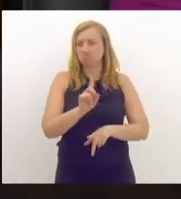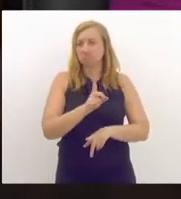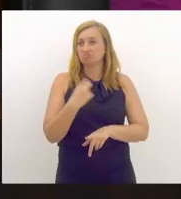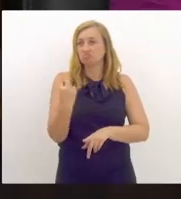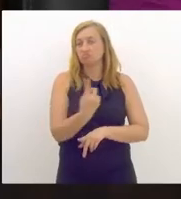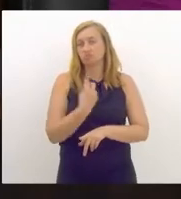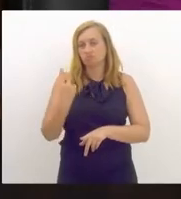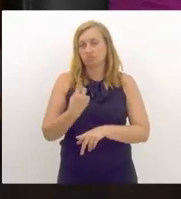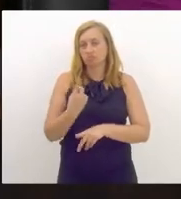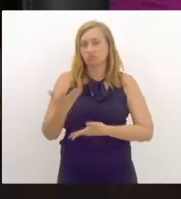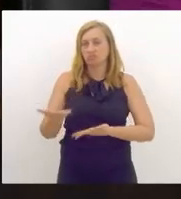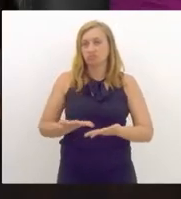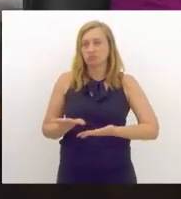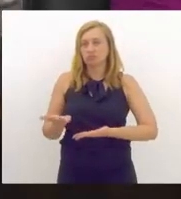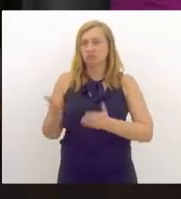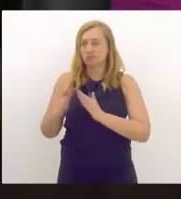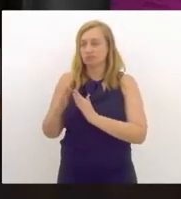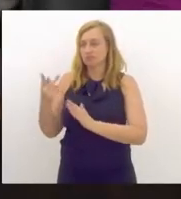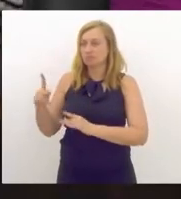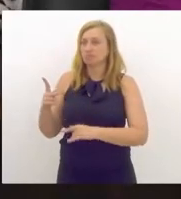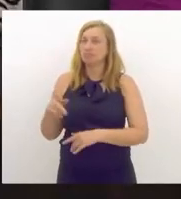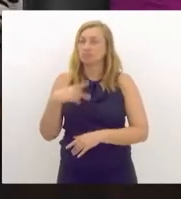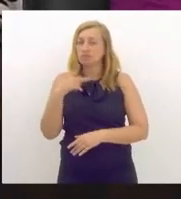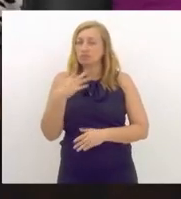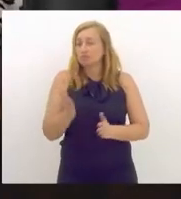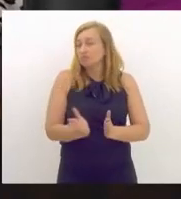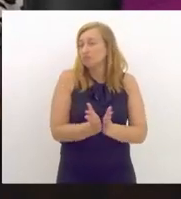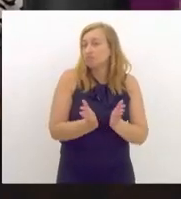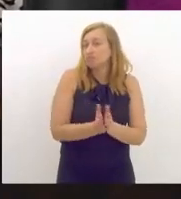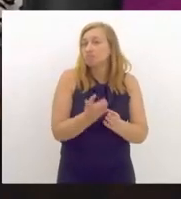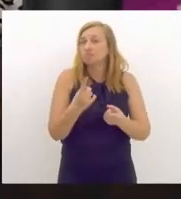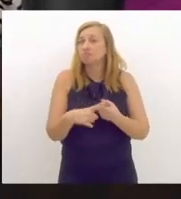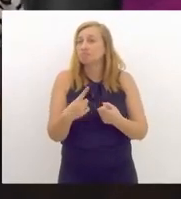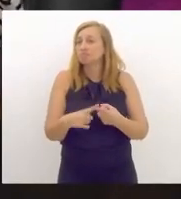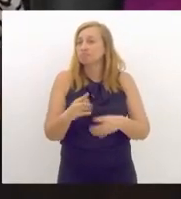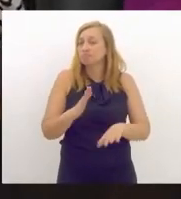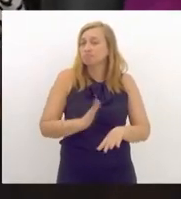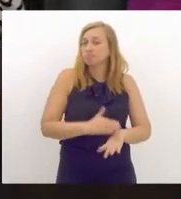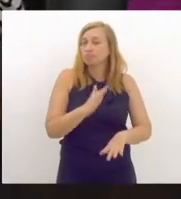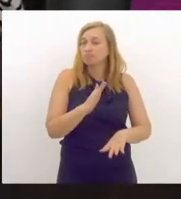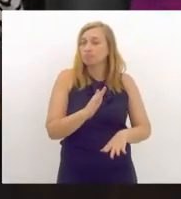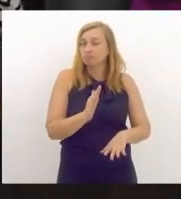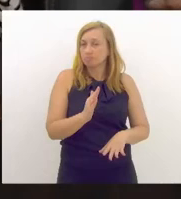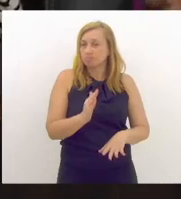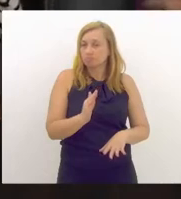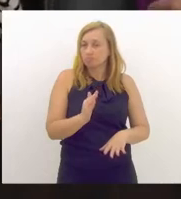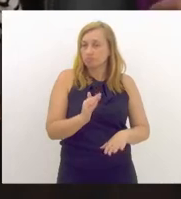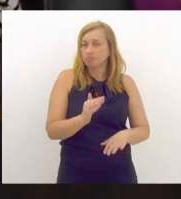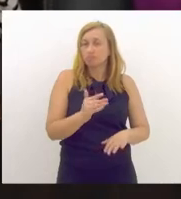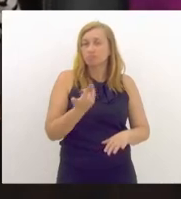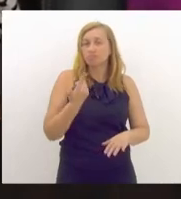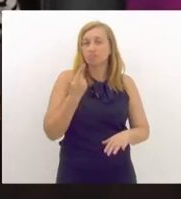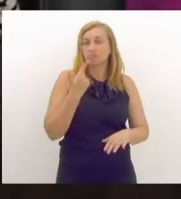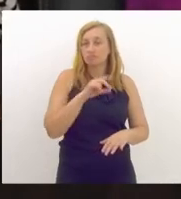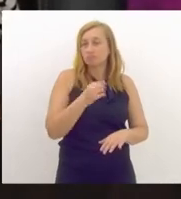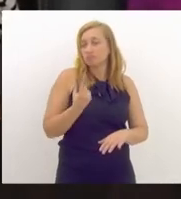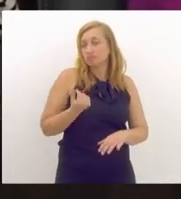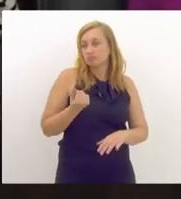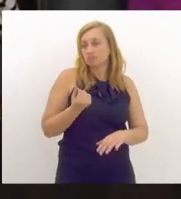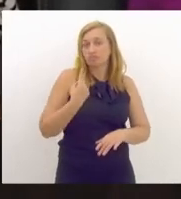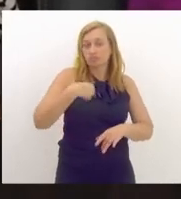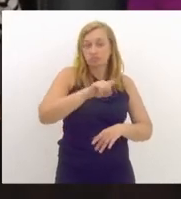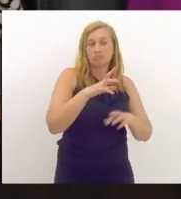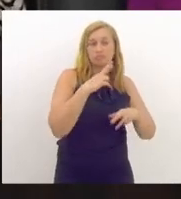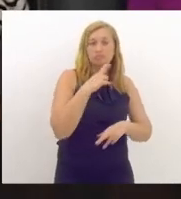menos favorecidos eu falo menos favorecido porque os mais favorecidos eles ganham o suficiente para irem